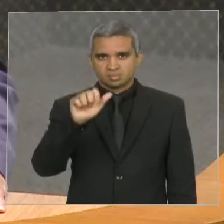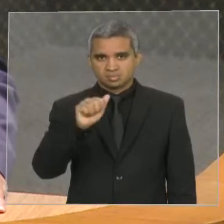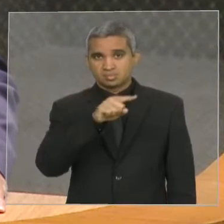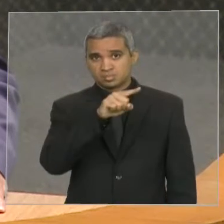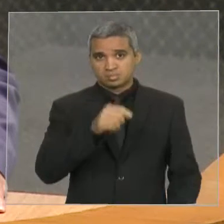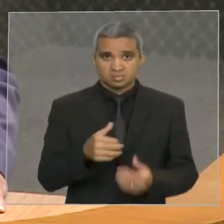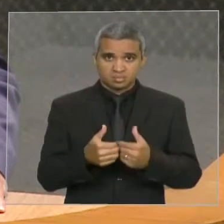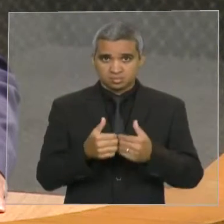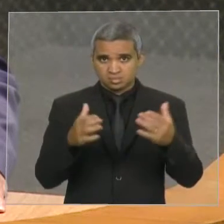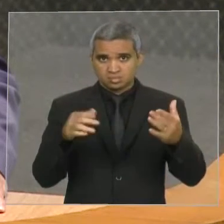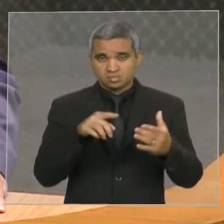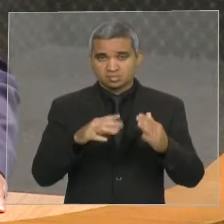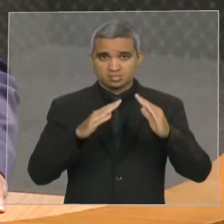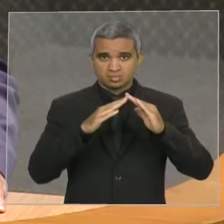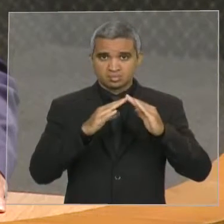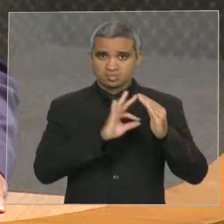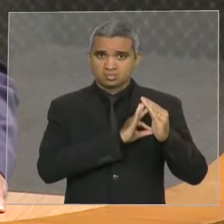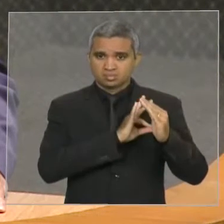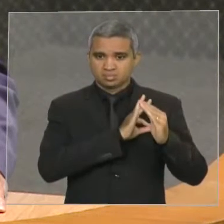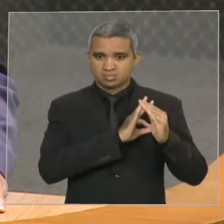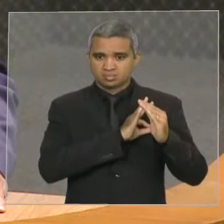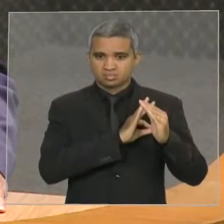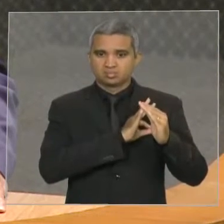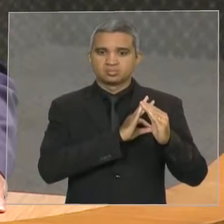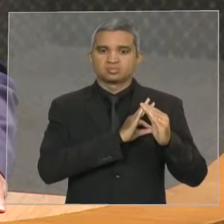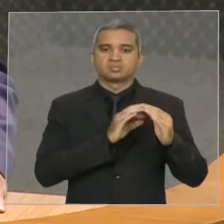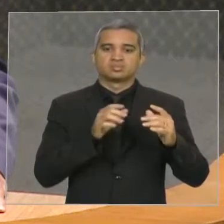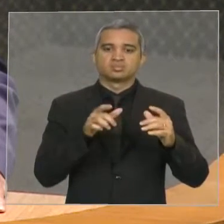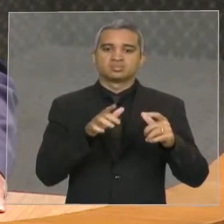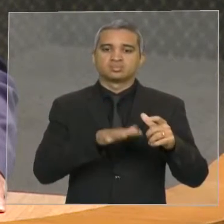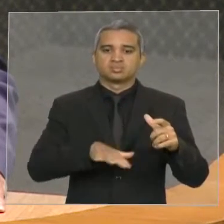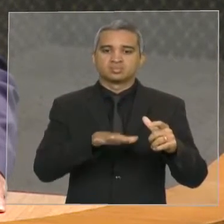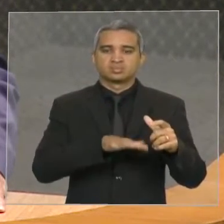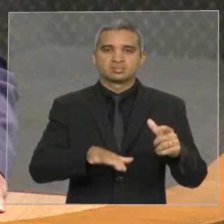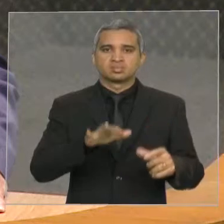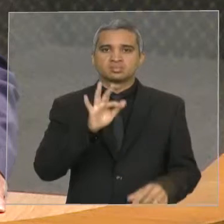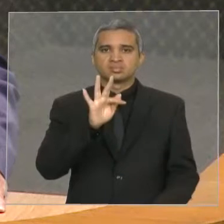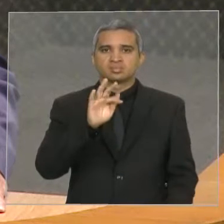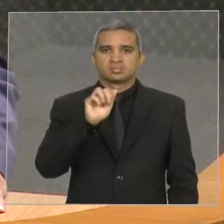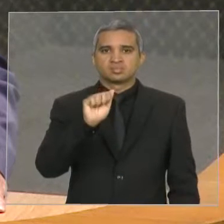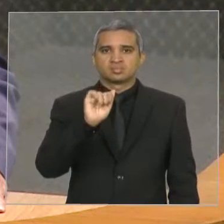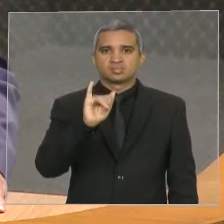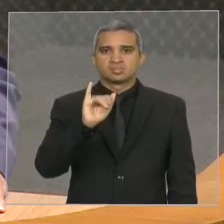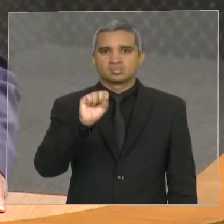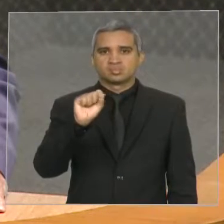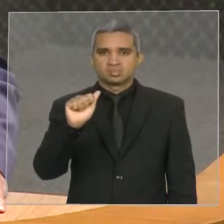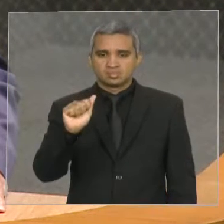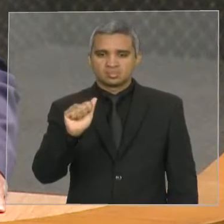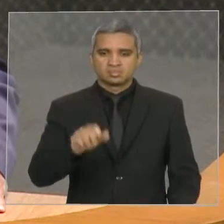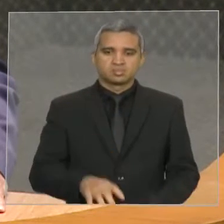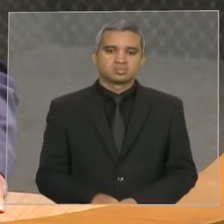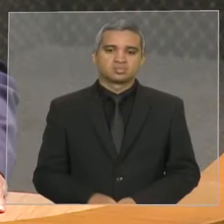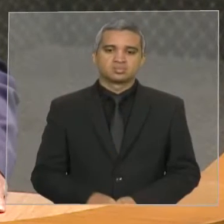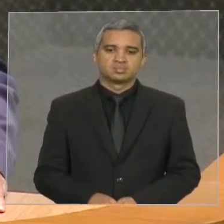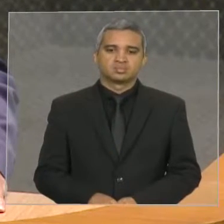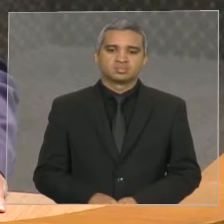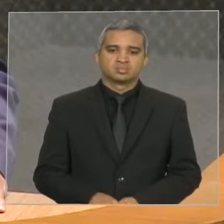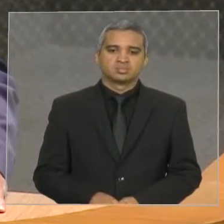policial na comunidade, no povoado Faísa, um dos